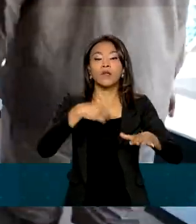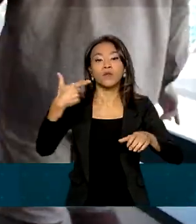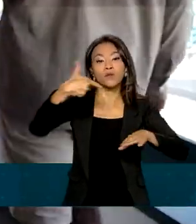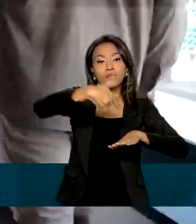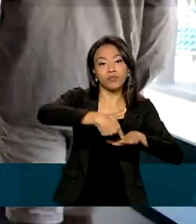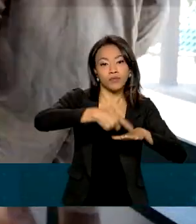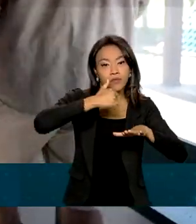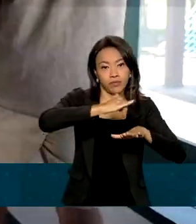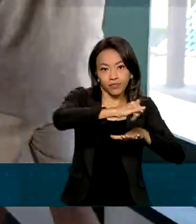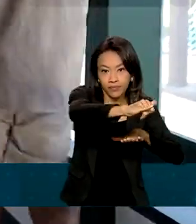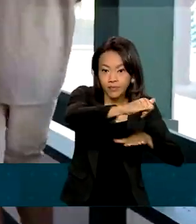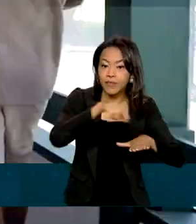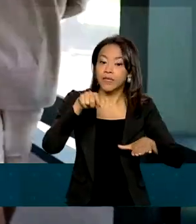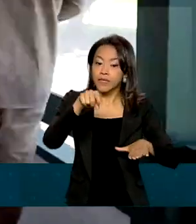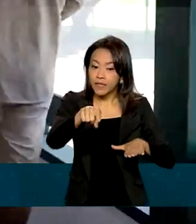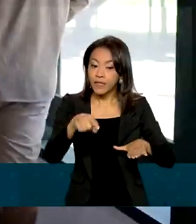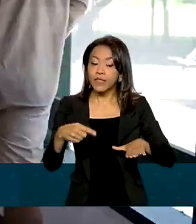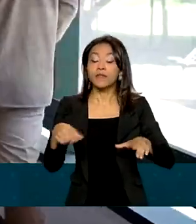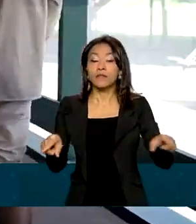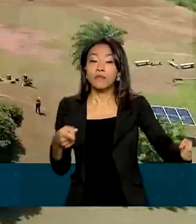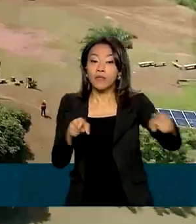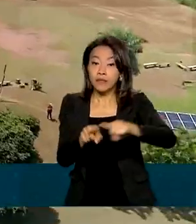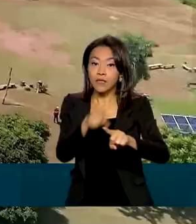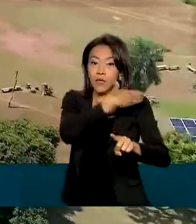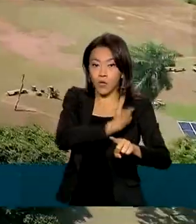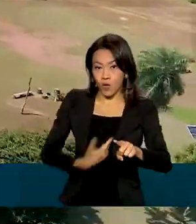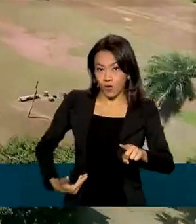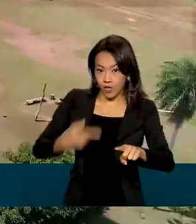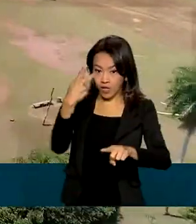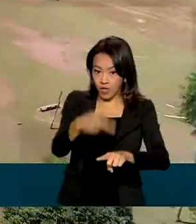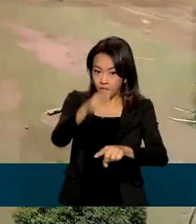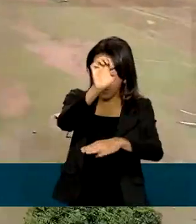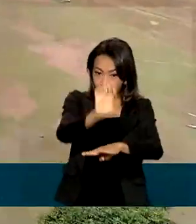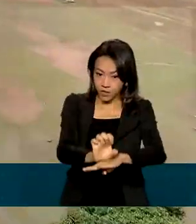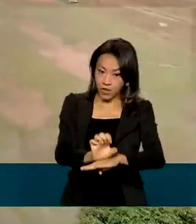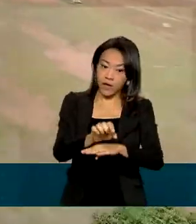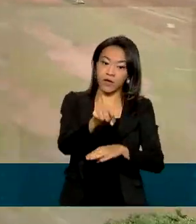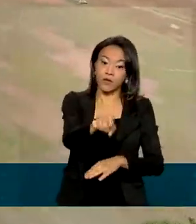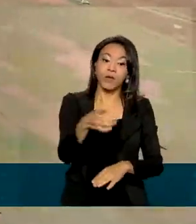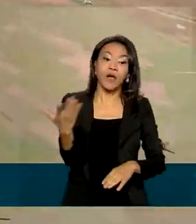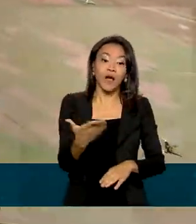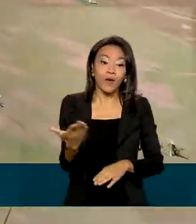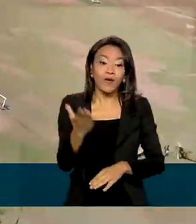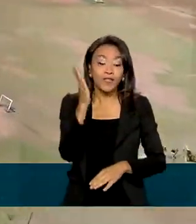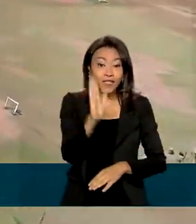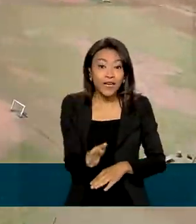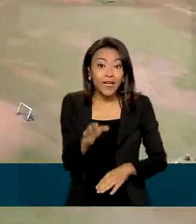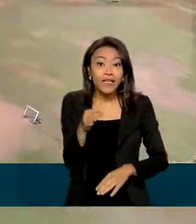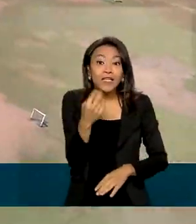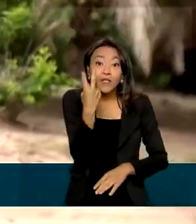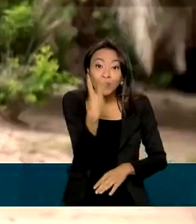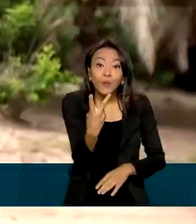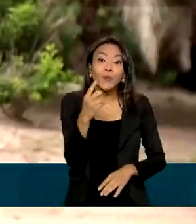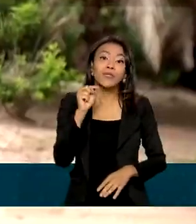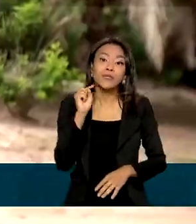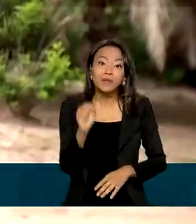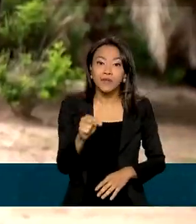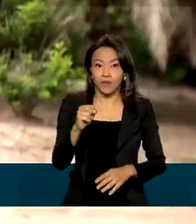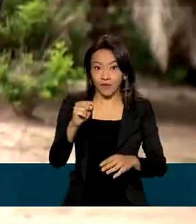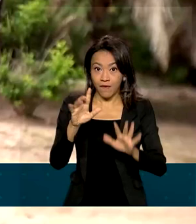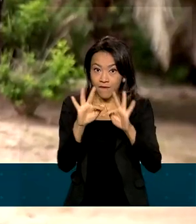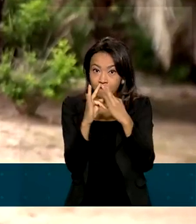e o Governo do Estado de Mato Grosso do Sul depois de já tirar do escuro mais de duas mil famílias